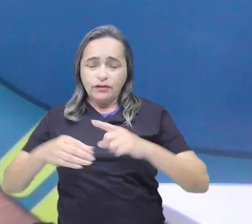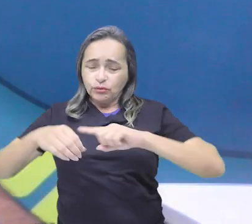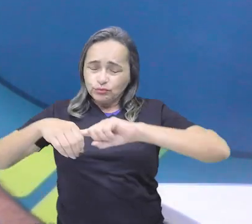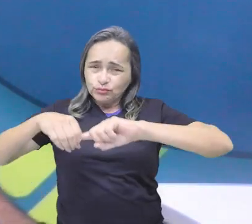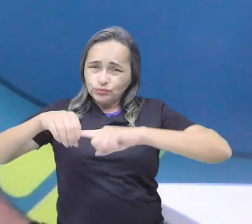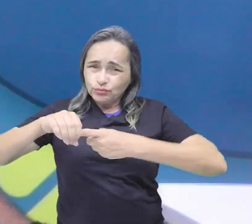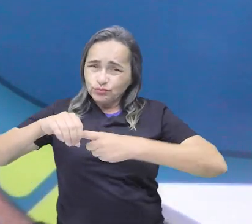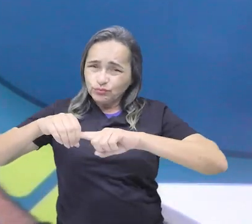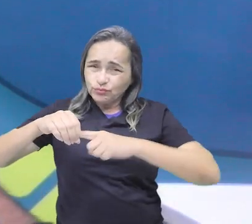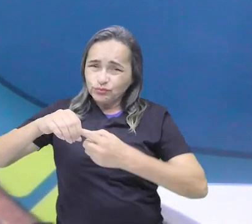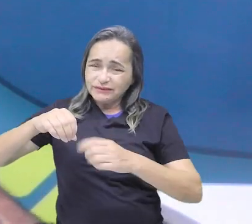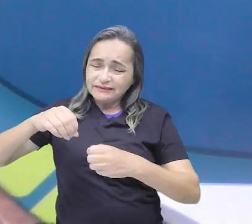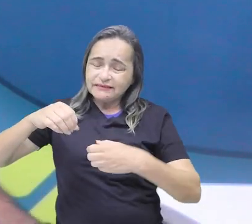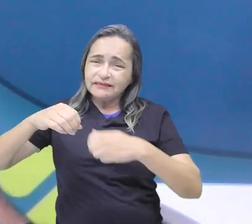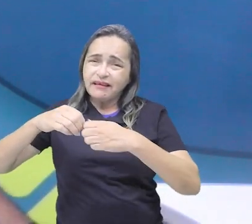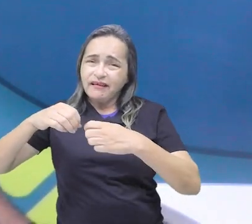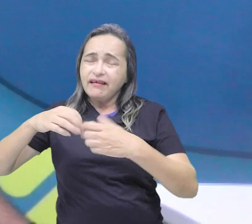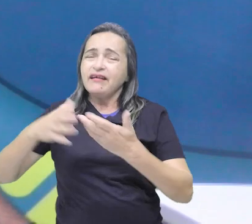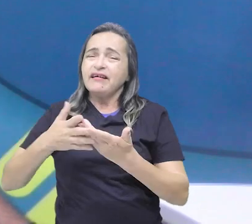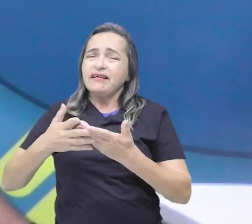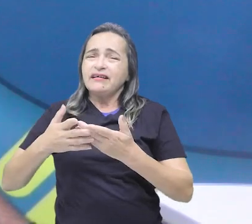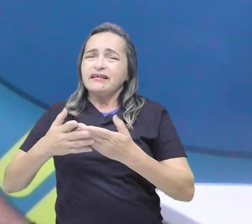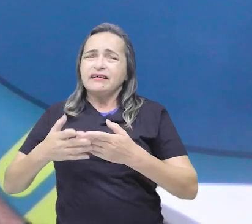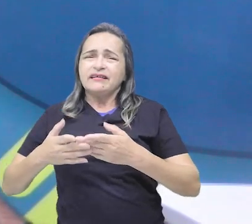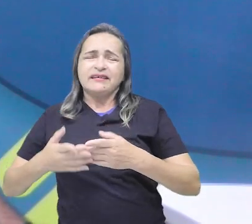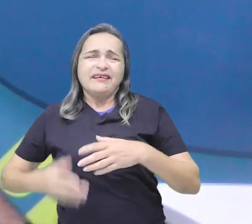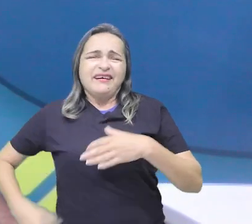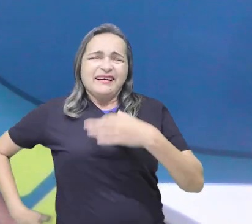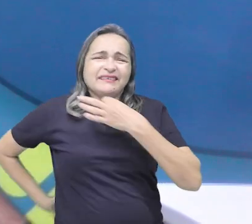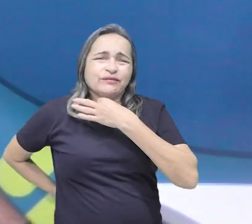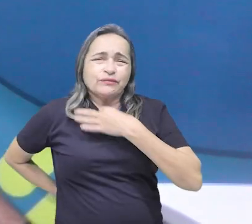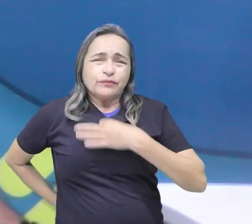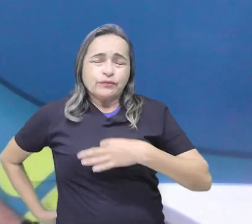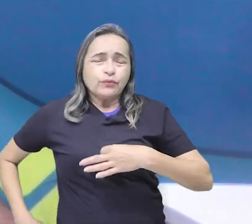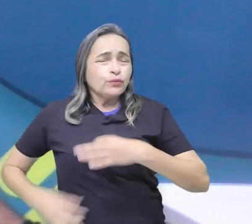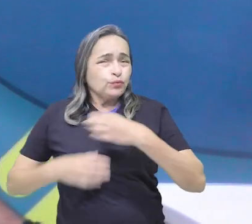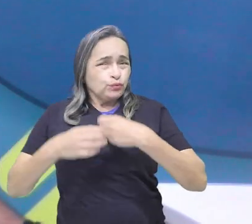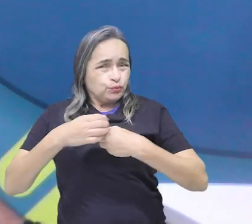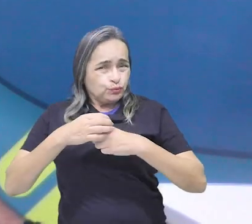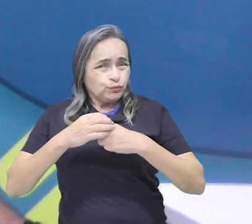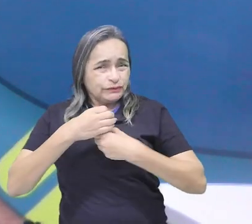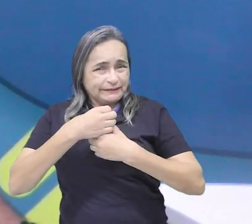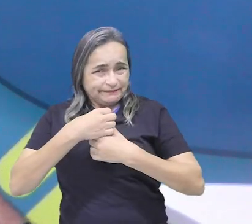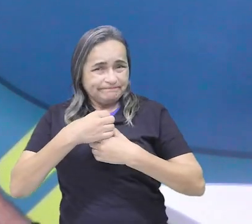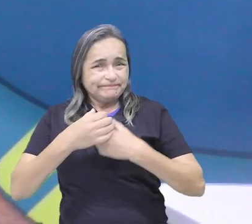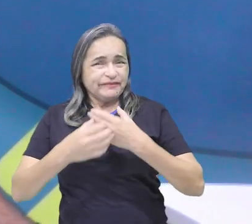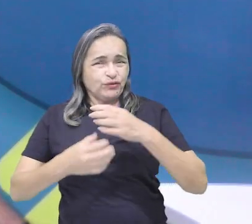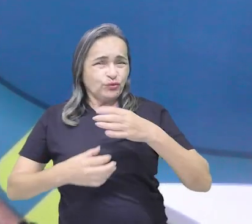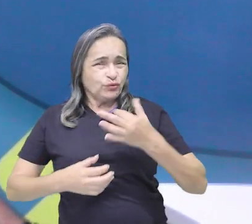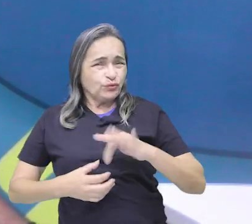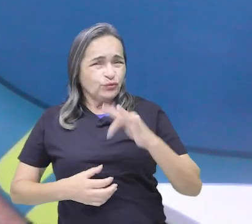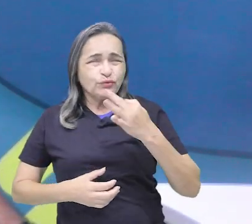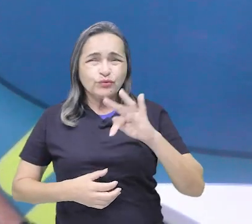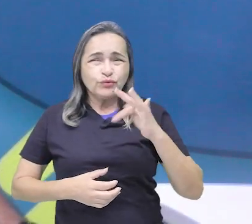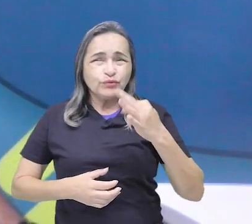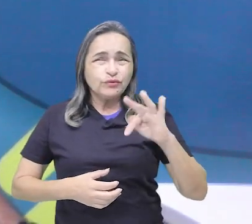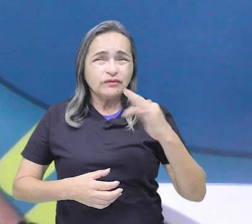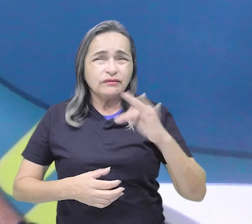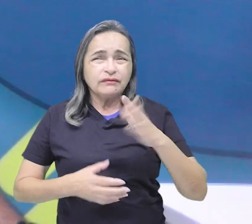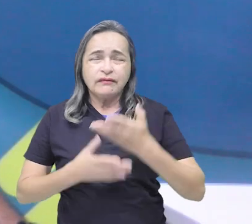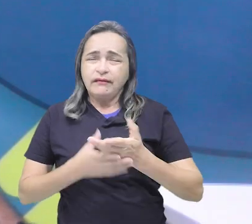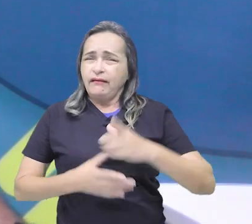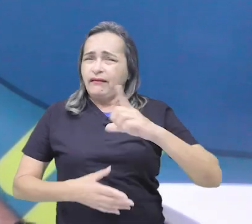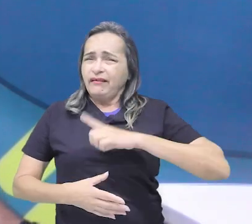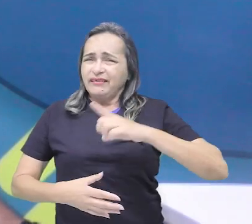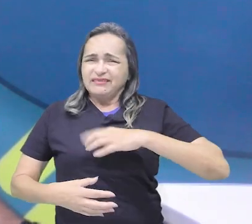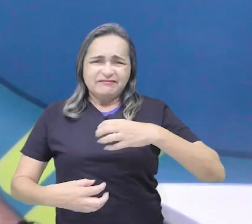coisa da dor pélvica, da dor na coluna, fadiga, né? Talvez um pouco de perda de peso, sejam sintomas talvez já de um